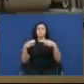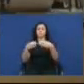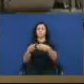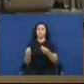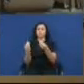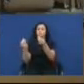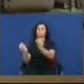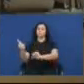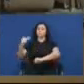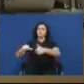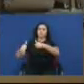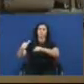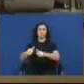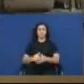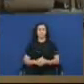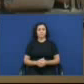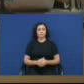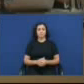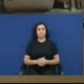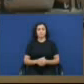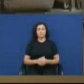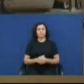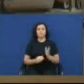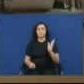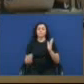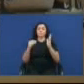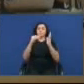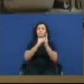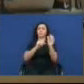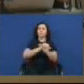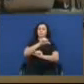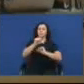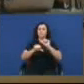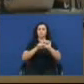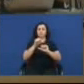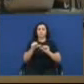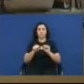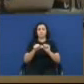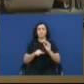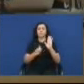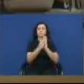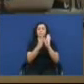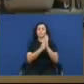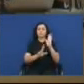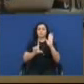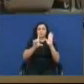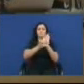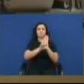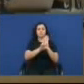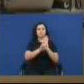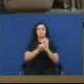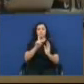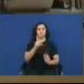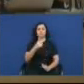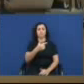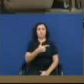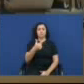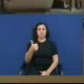Encaminhe-se às comissões competentes. Emenda modificativa ao projeto de lei número